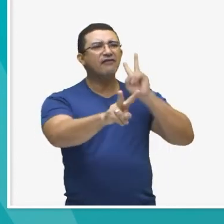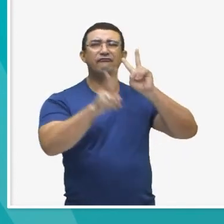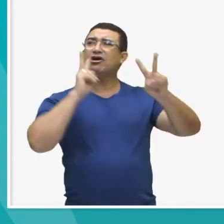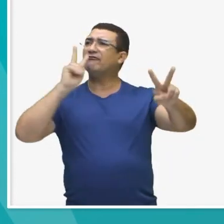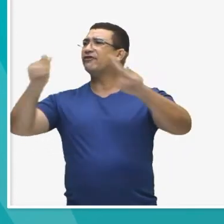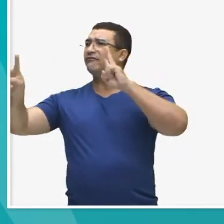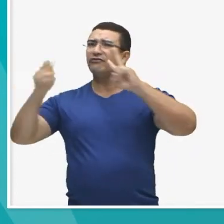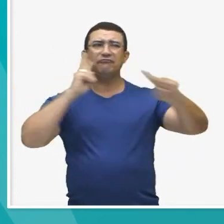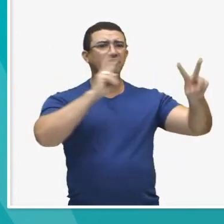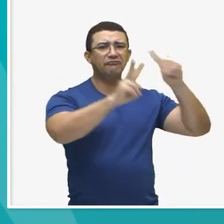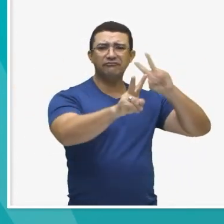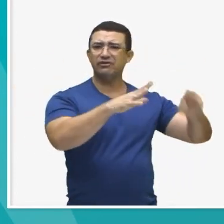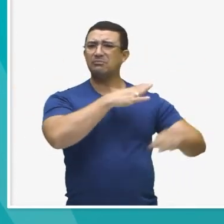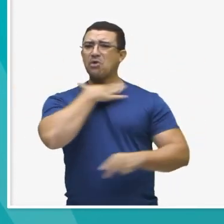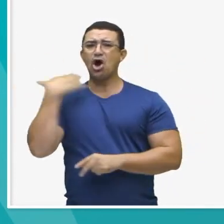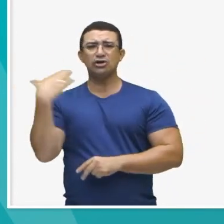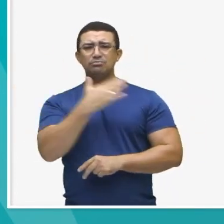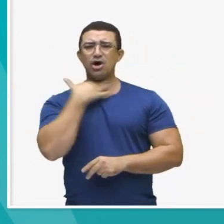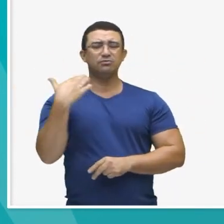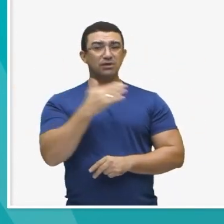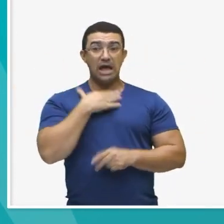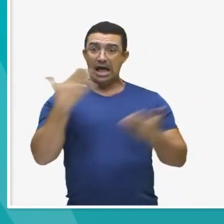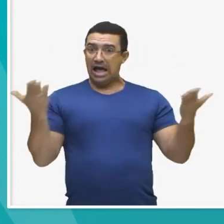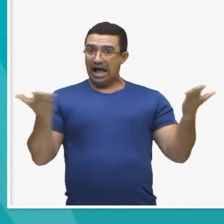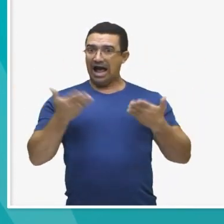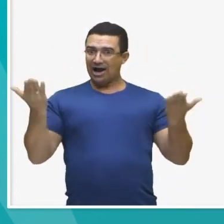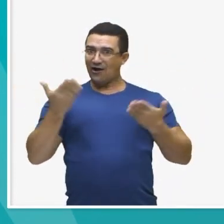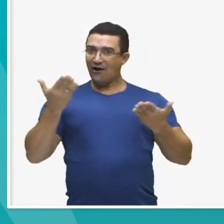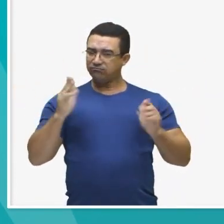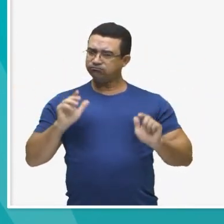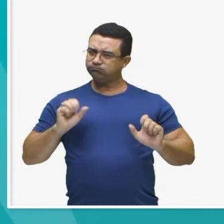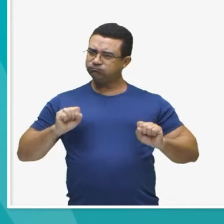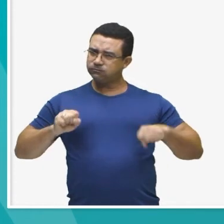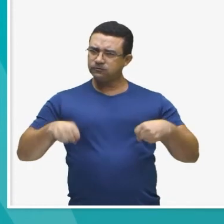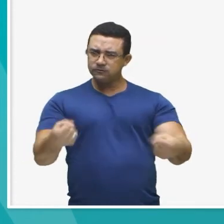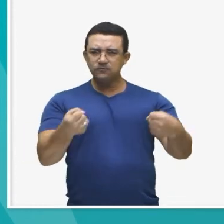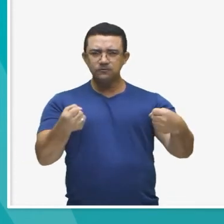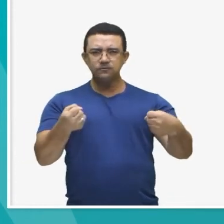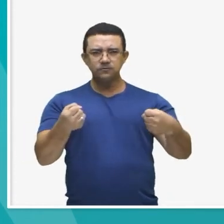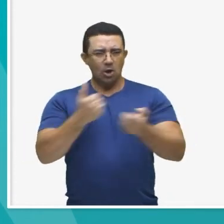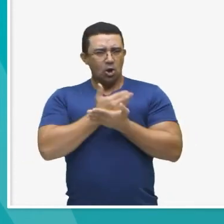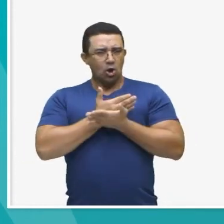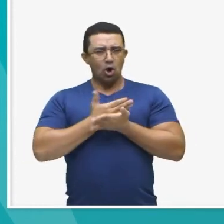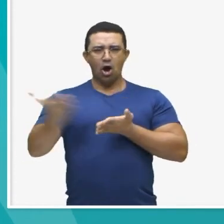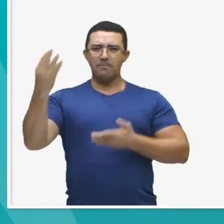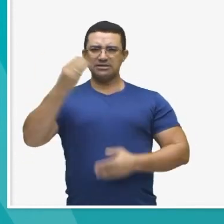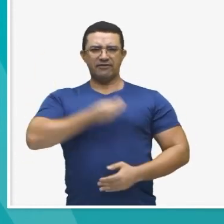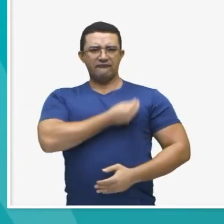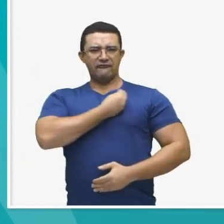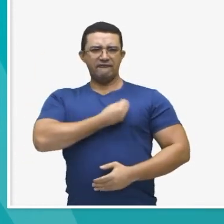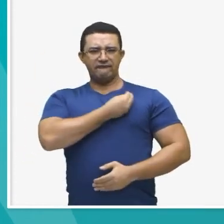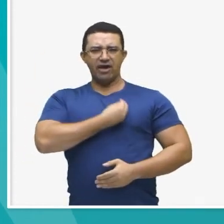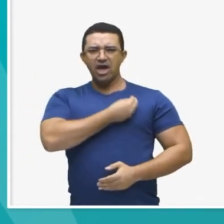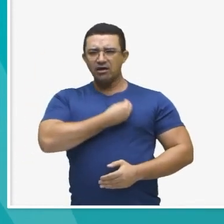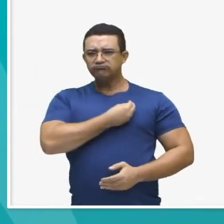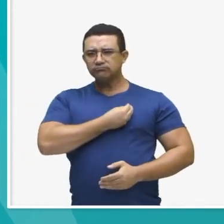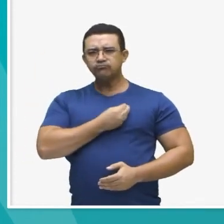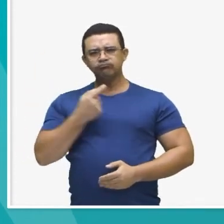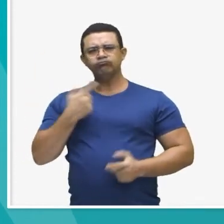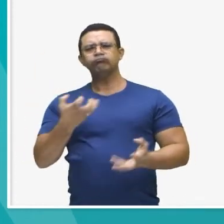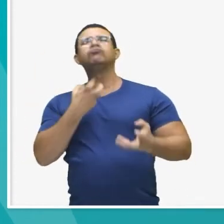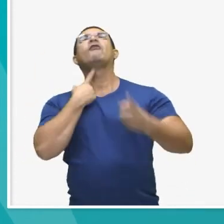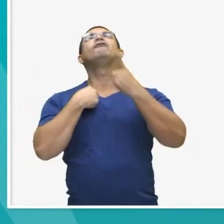de vida em torno da morte, ele encontrou no percurso, mas agora que ele chega na capital, ele tem a sua